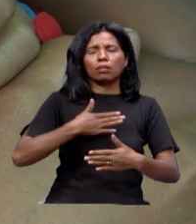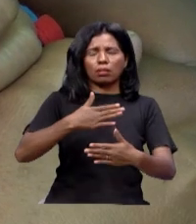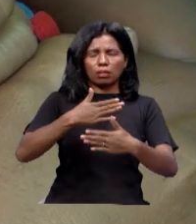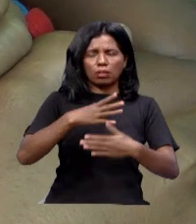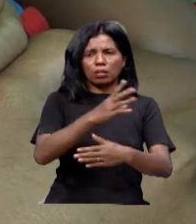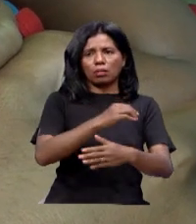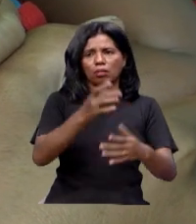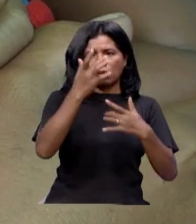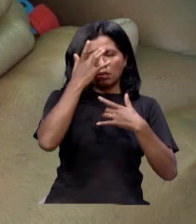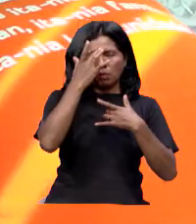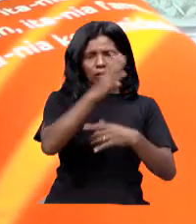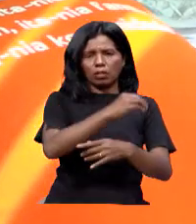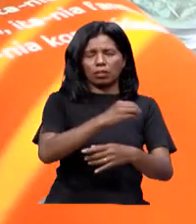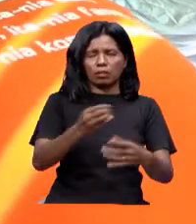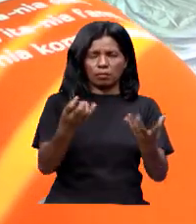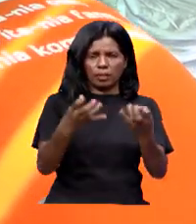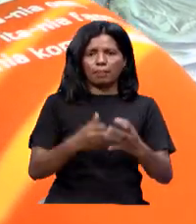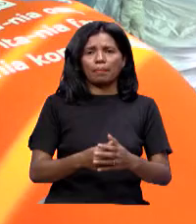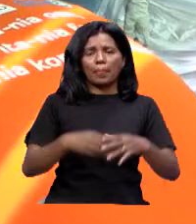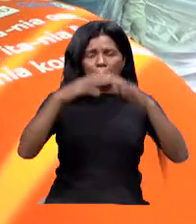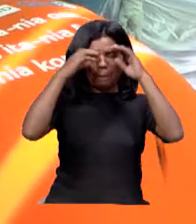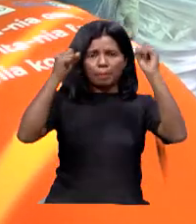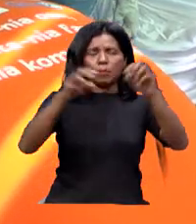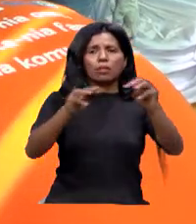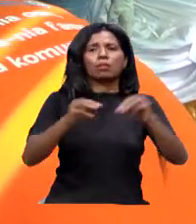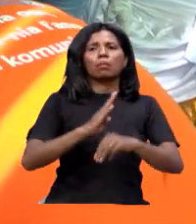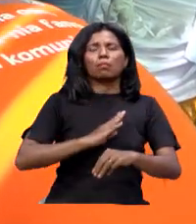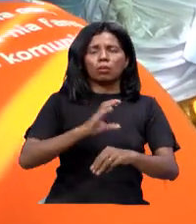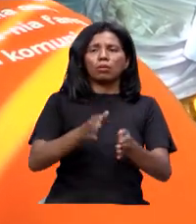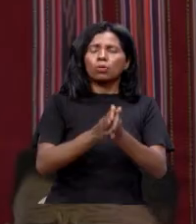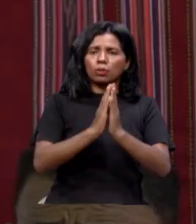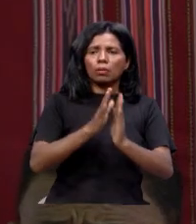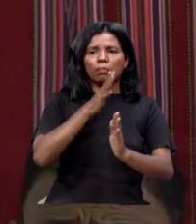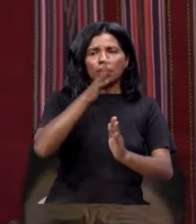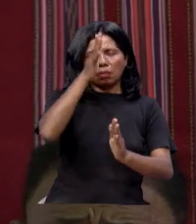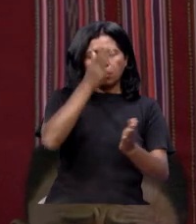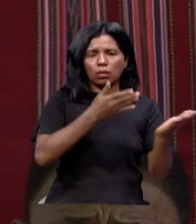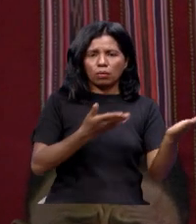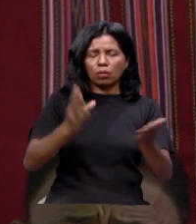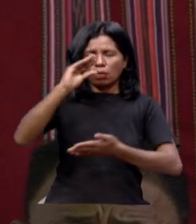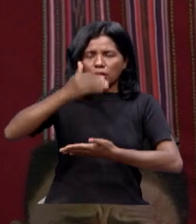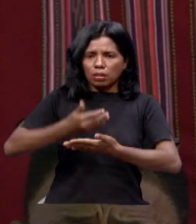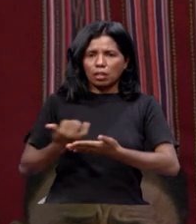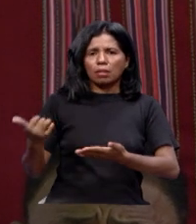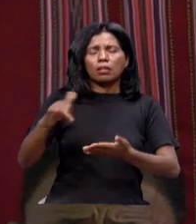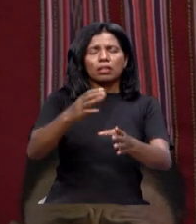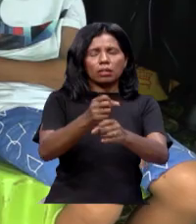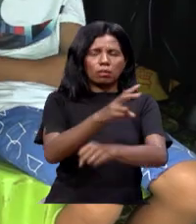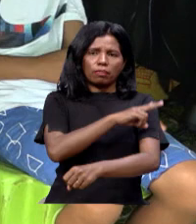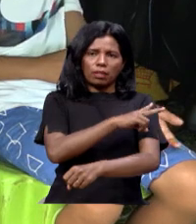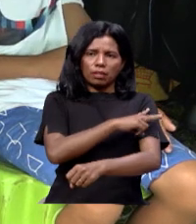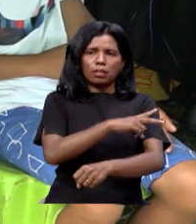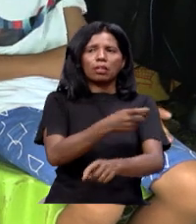no moras pneumonia. Presidente da Autoridade Municipal de Bocau, o Subaína Namansira, a Tolori Wansira, Bacimo Vacina, também o Vacina,